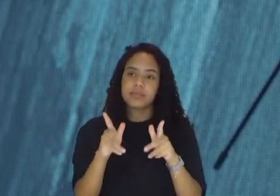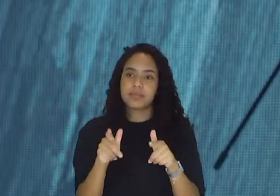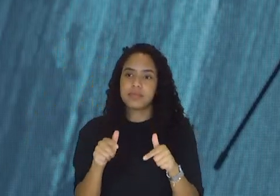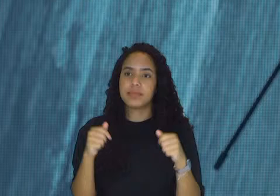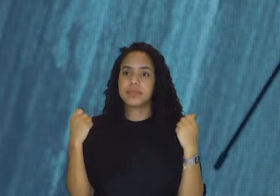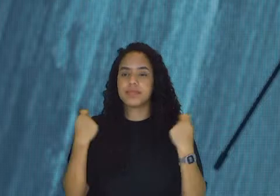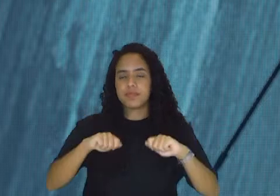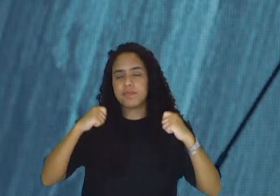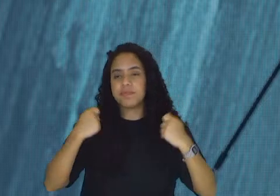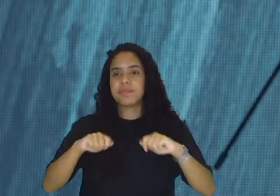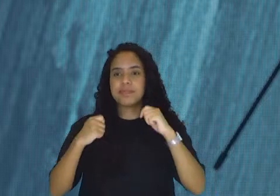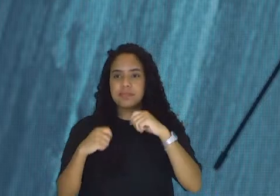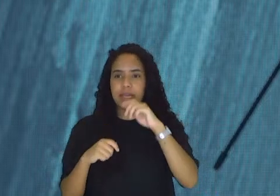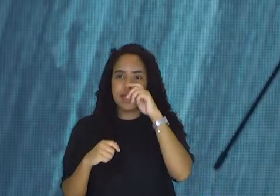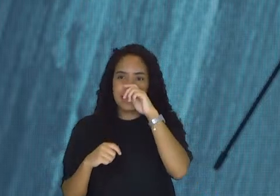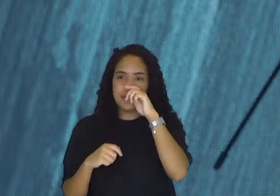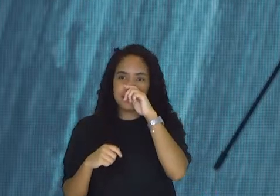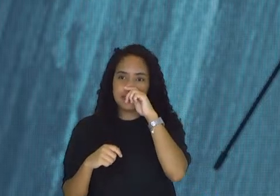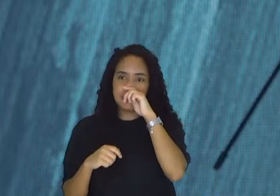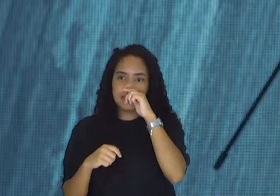filhos.